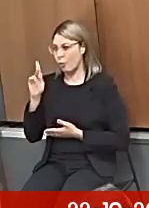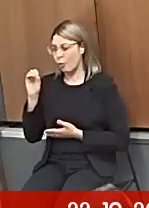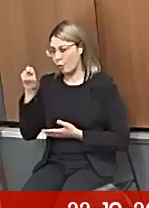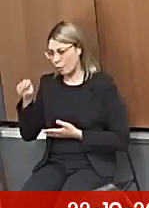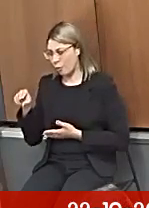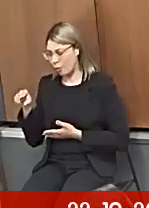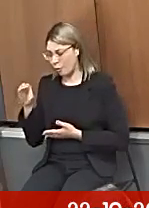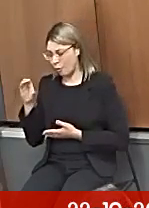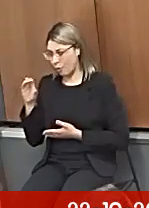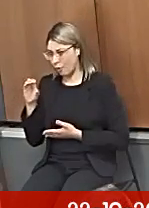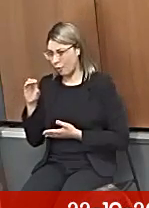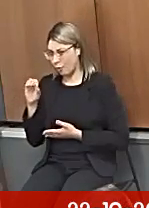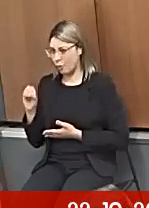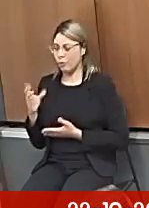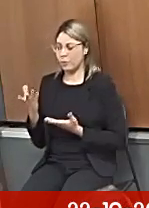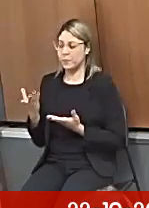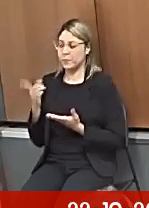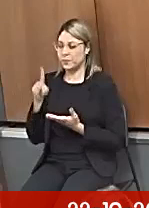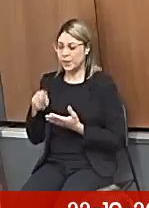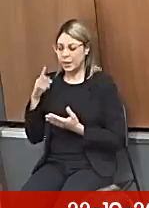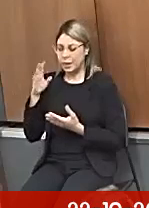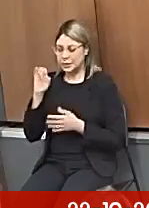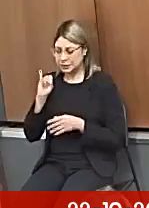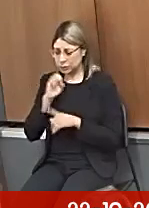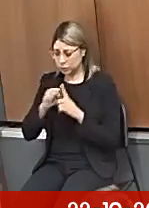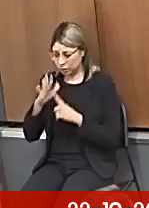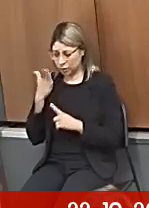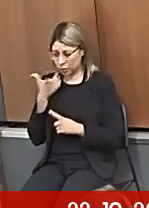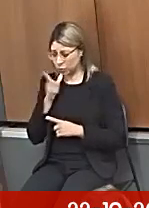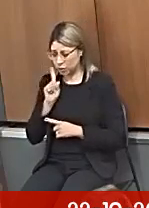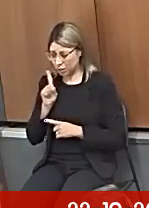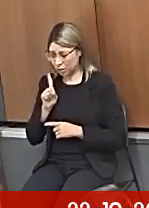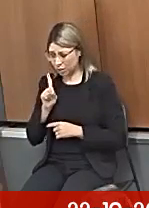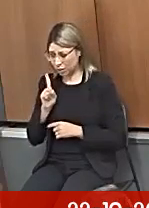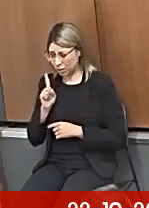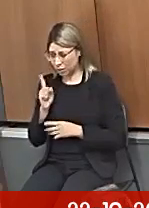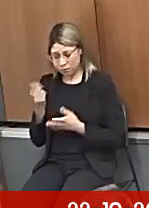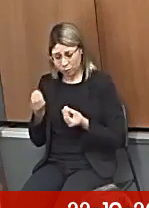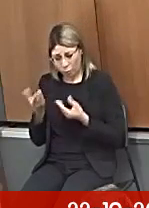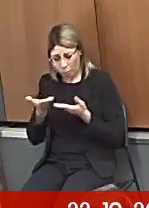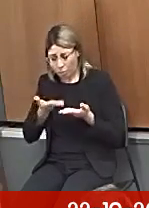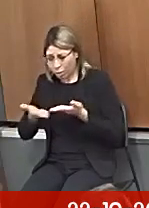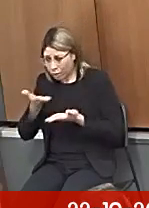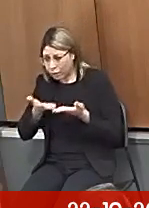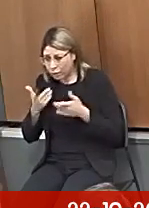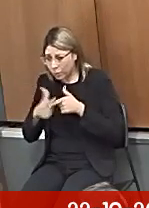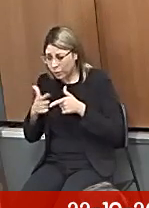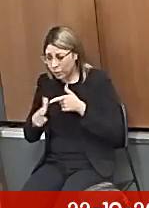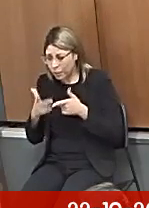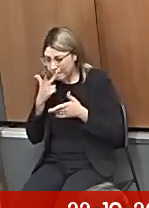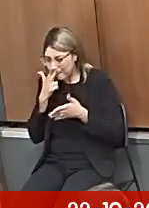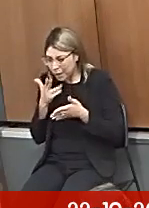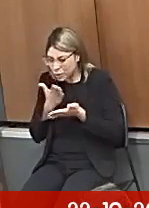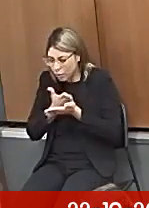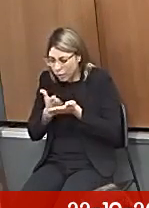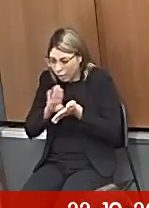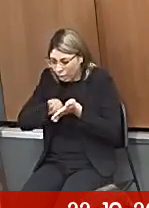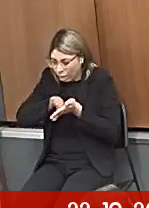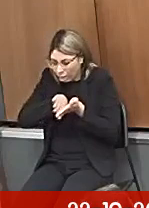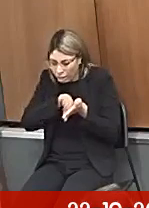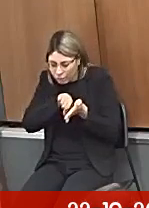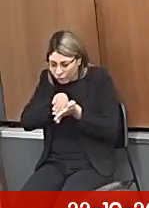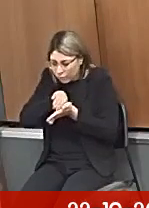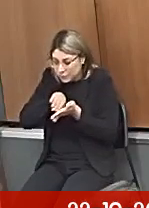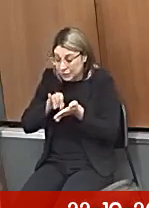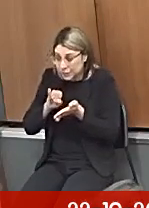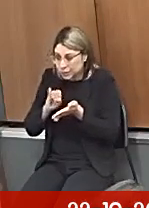disse que quando a sociedade não sabe lidar com o problema, ela cria um processo de higienização. O pior é que quando